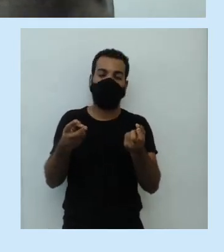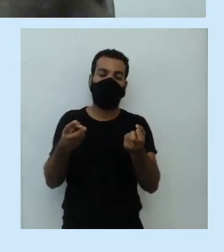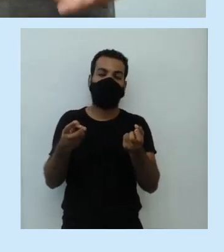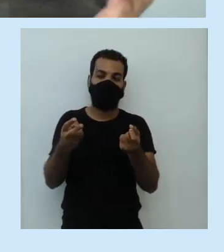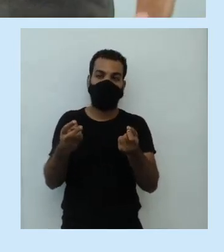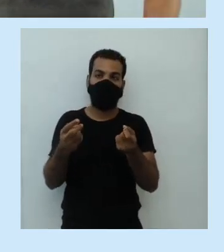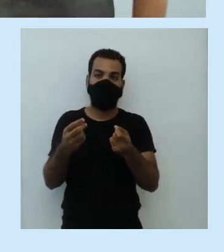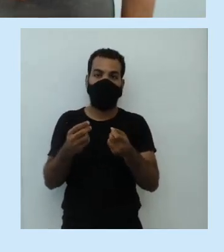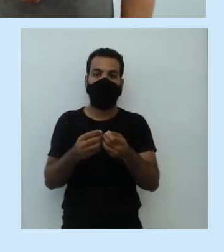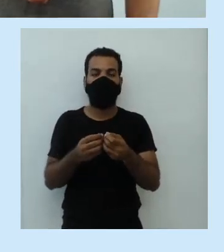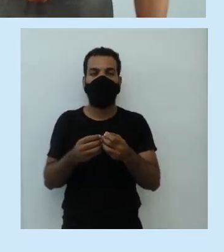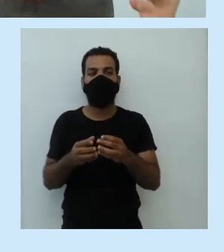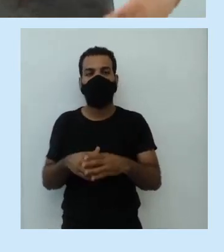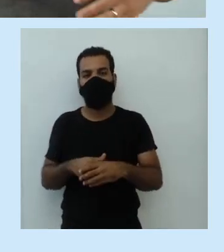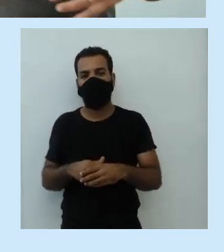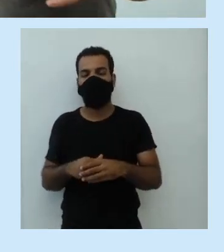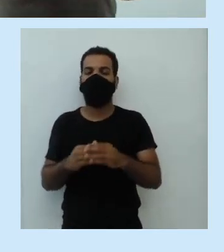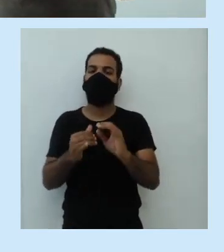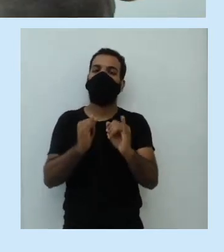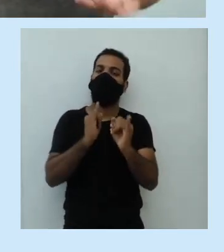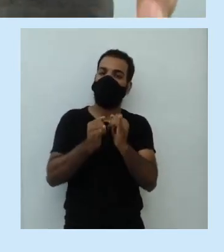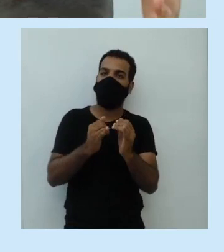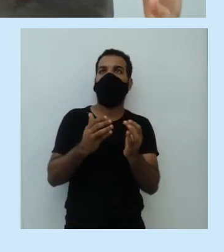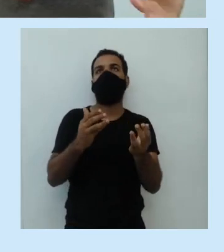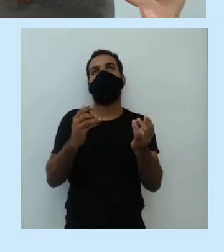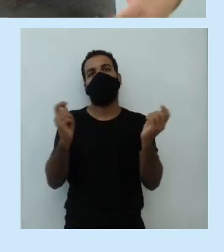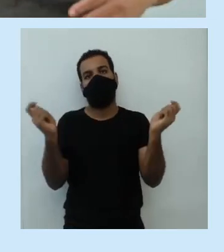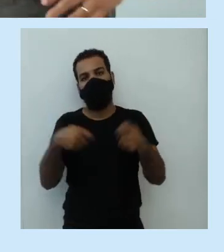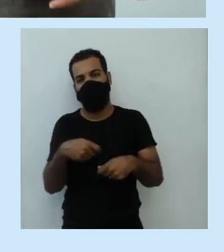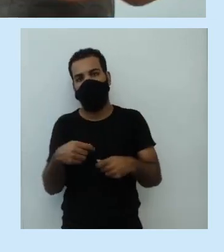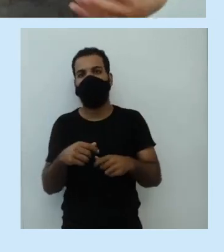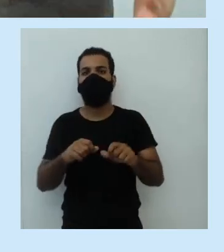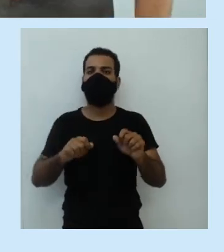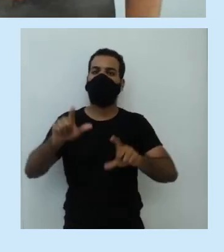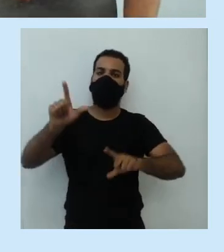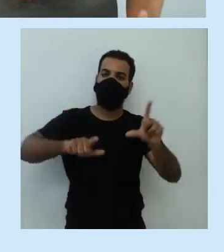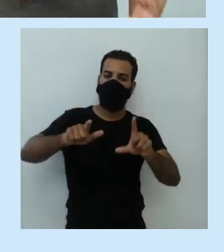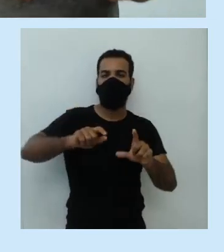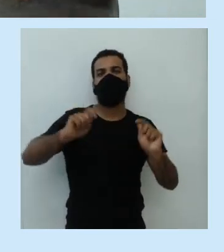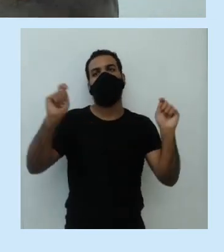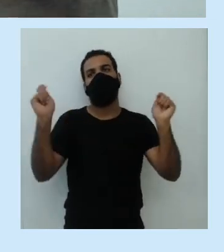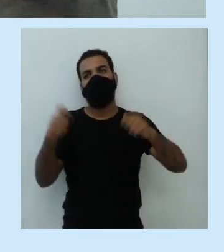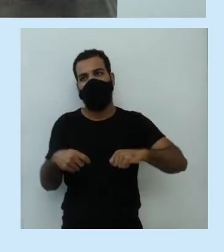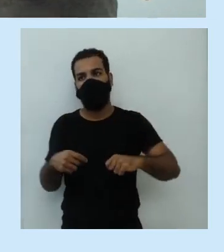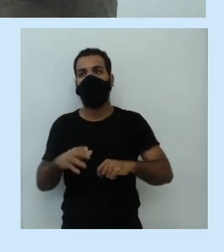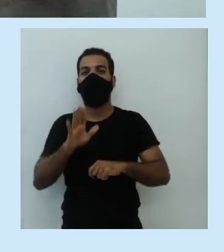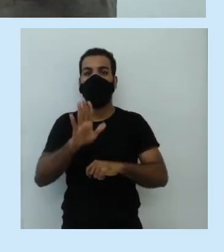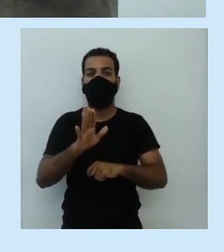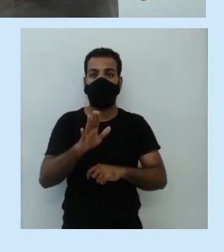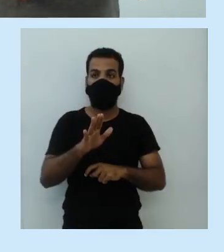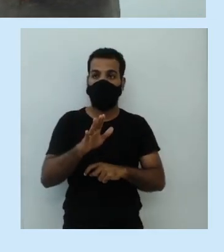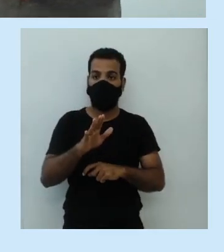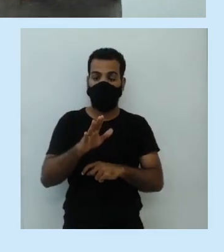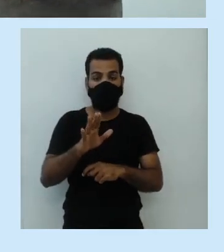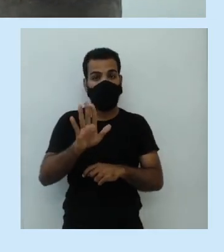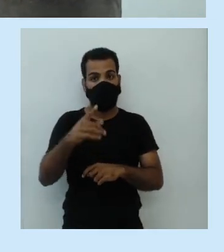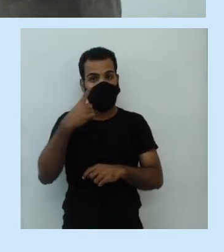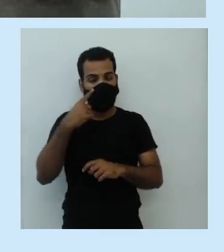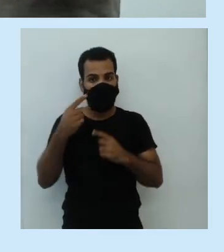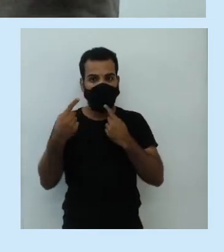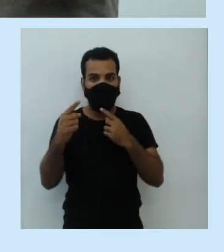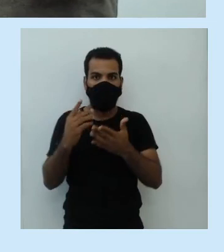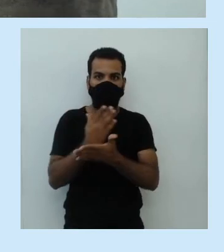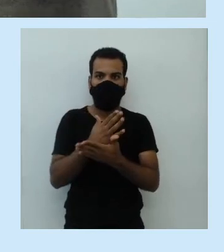pode manipular a internet, pode assistir a TV, noticiários, mas nós precisamos fazer isso de uma forma crítica.